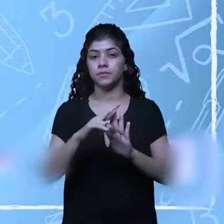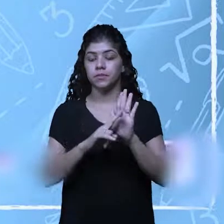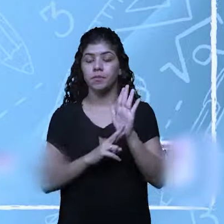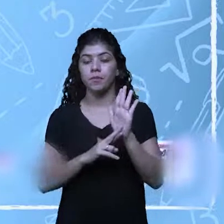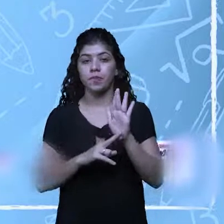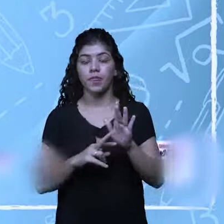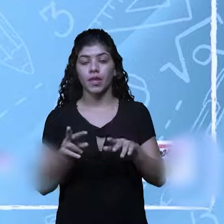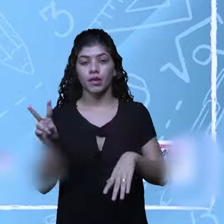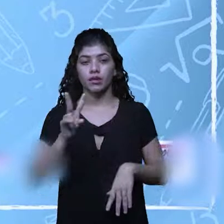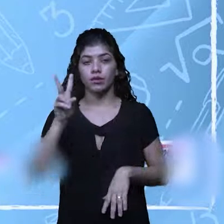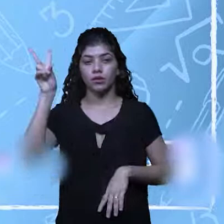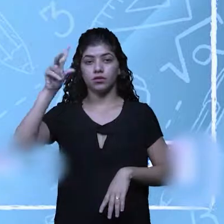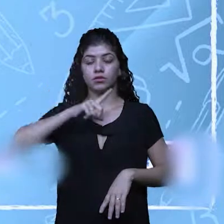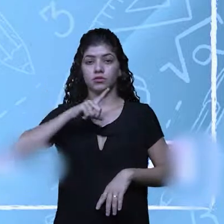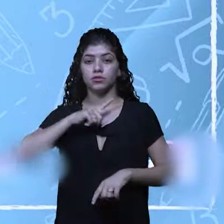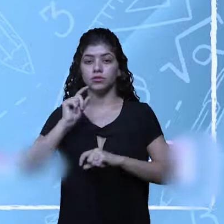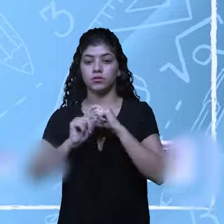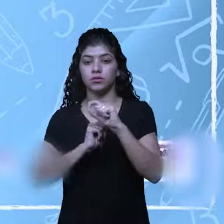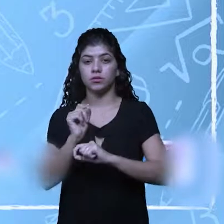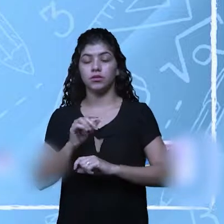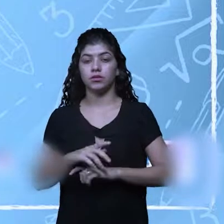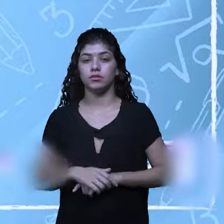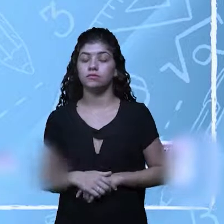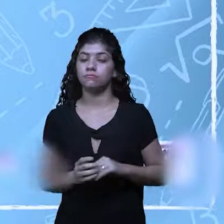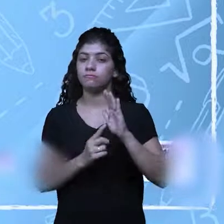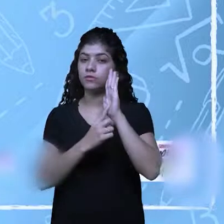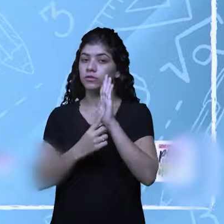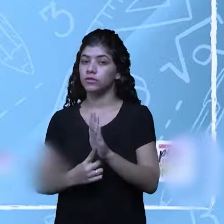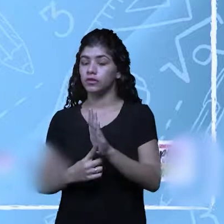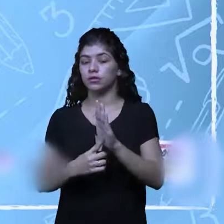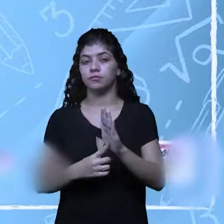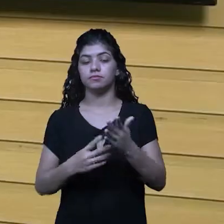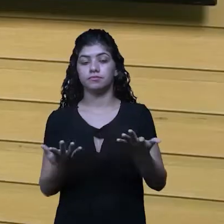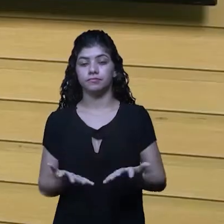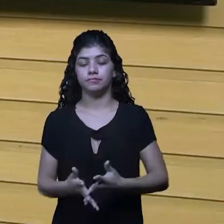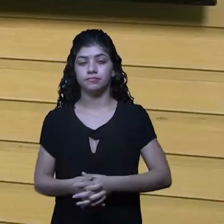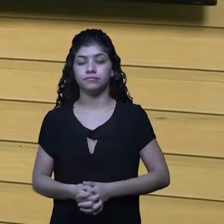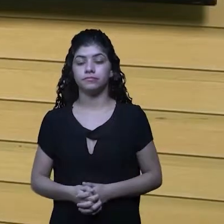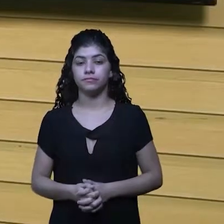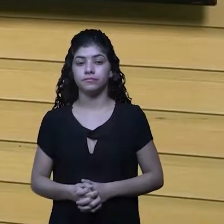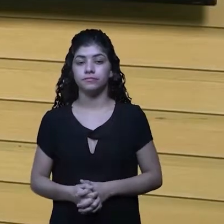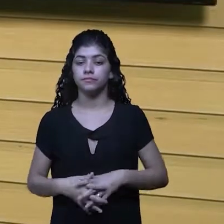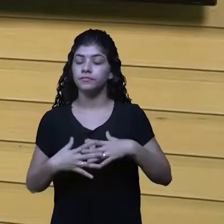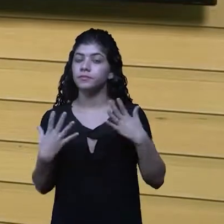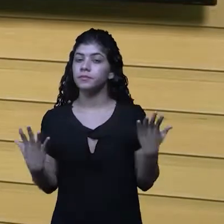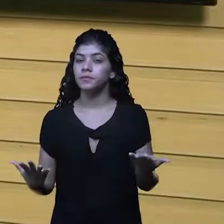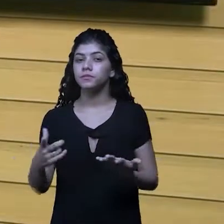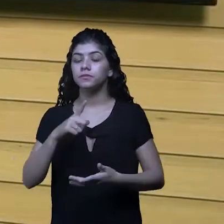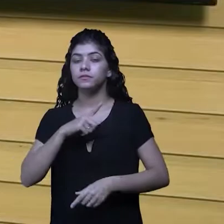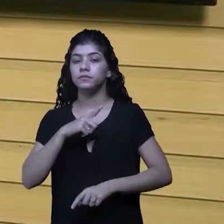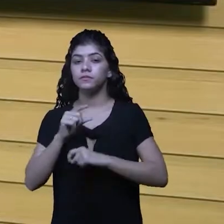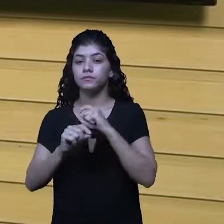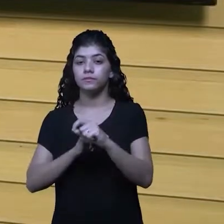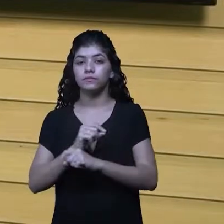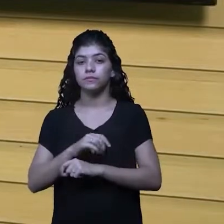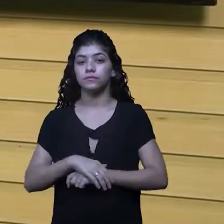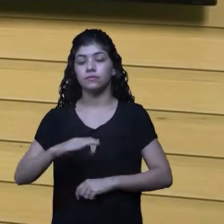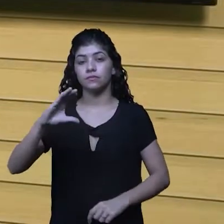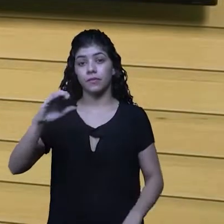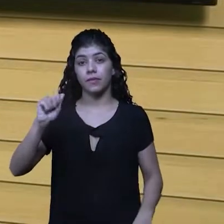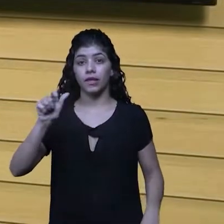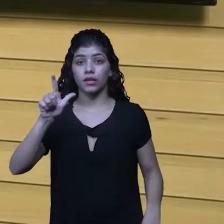valores correspondentes das grandezas estabelecidas por padrões. Então, aqui estamos falando da